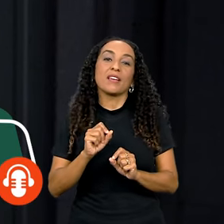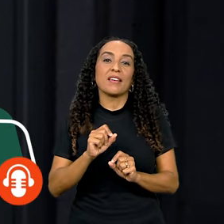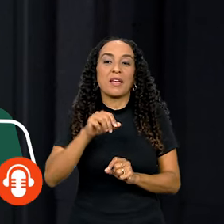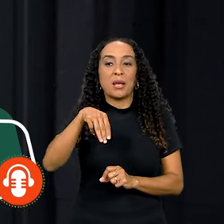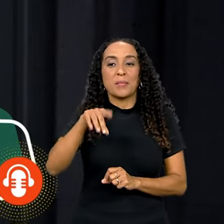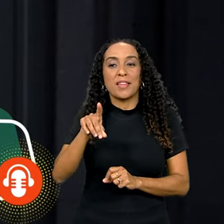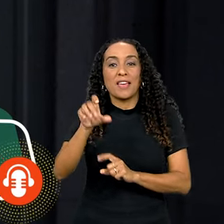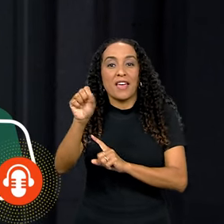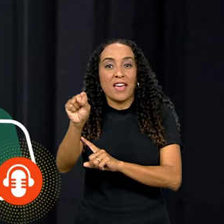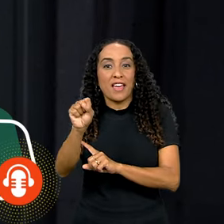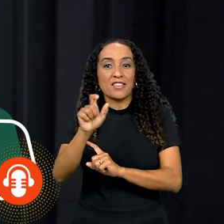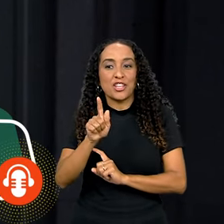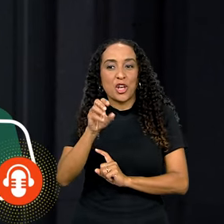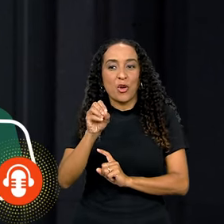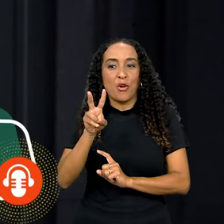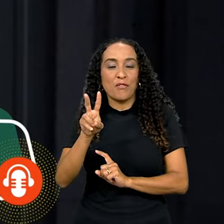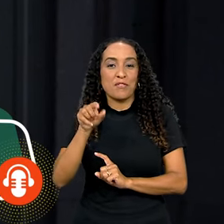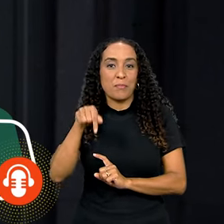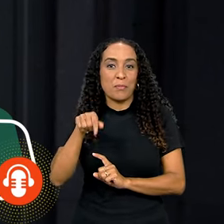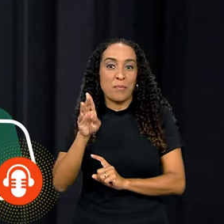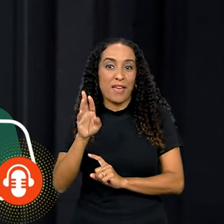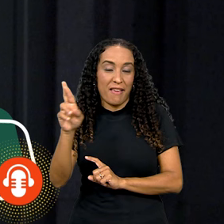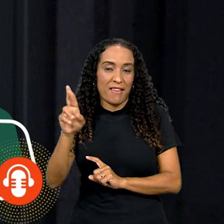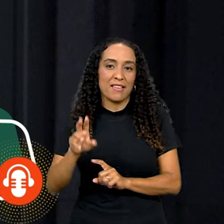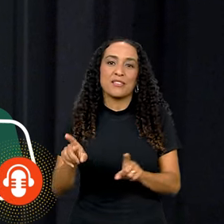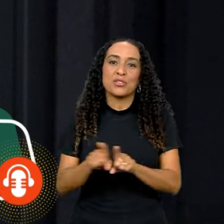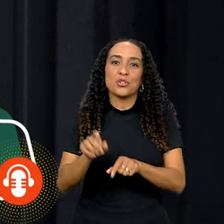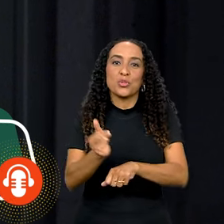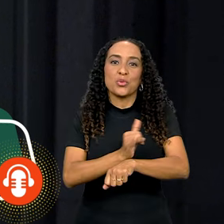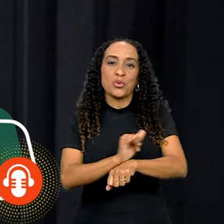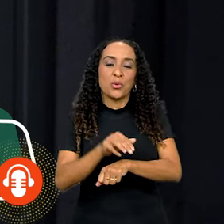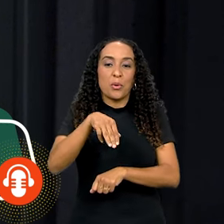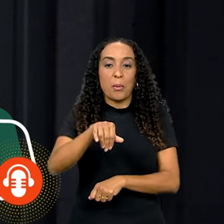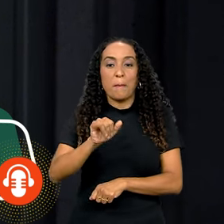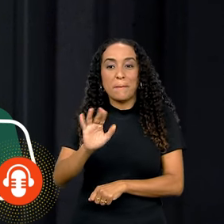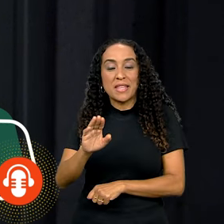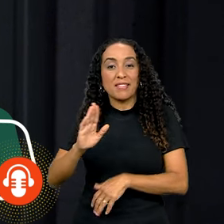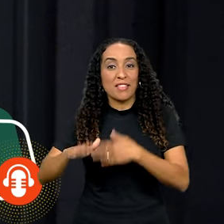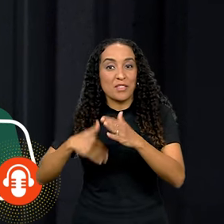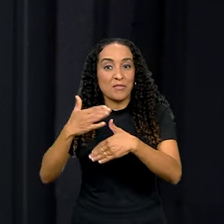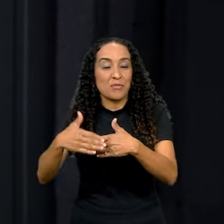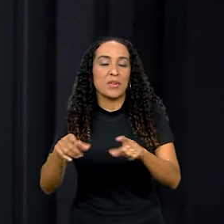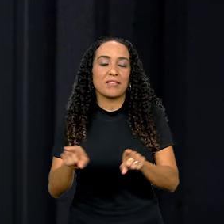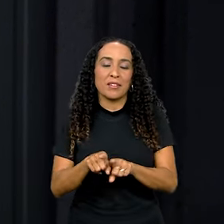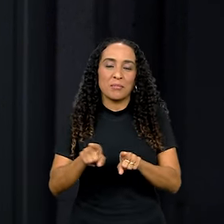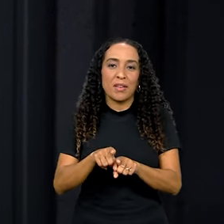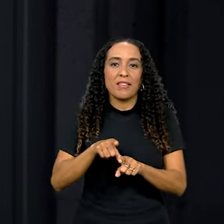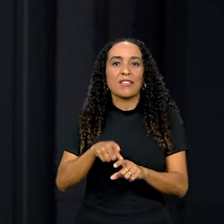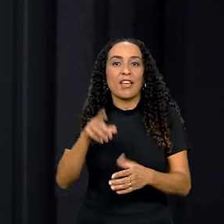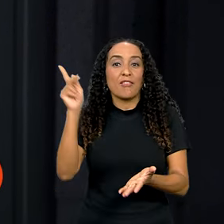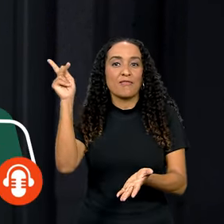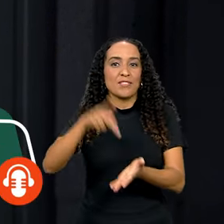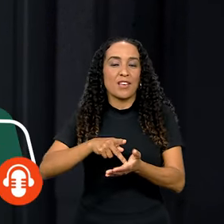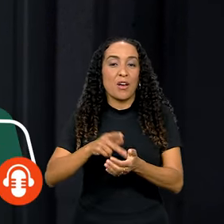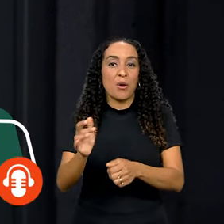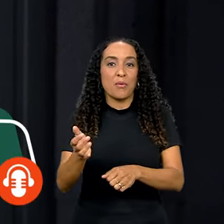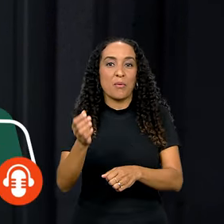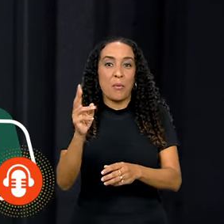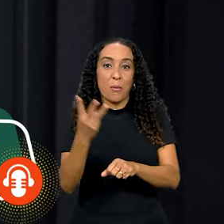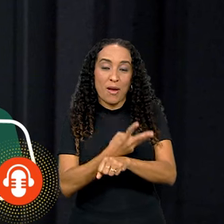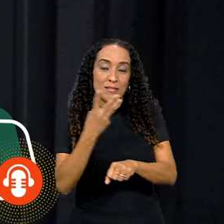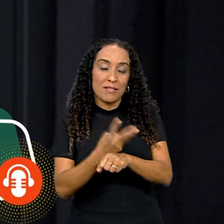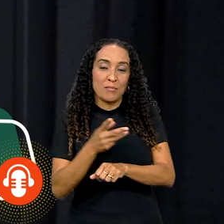no @md goov BR no YouTube no @m desenvolvimento tem também o canal oficial no